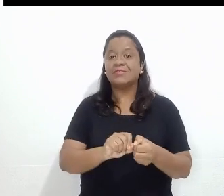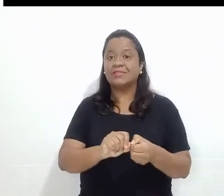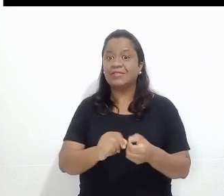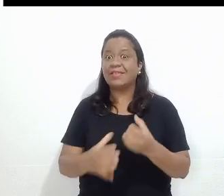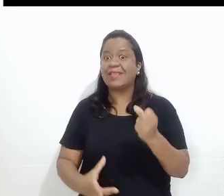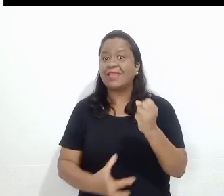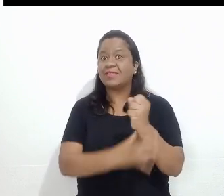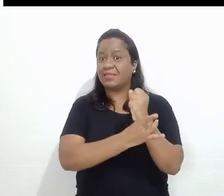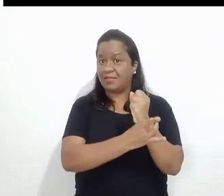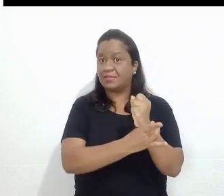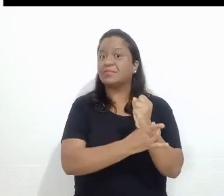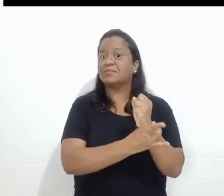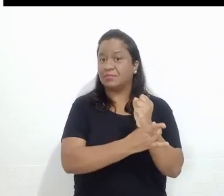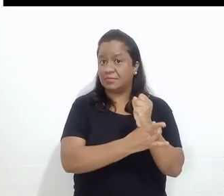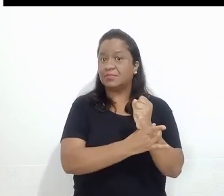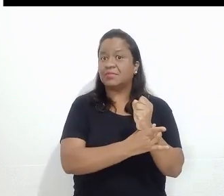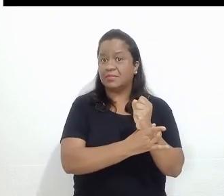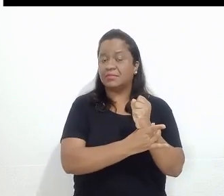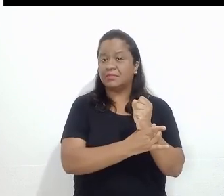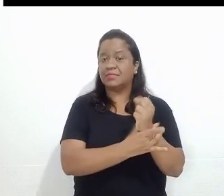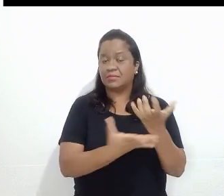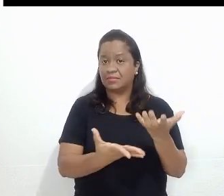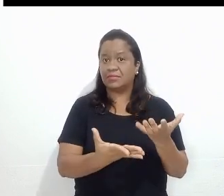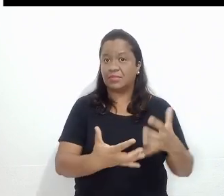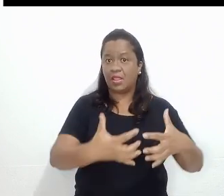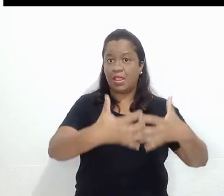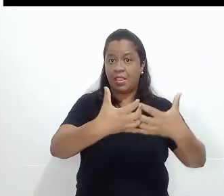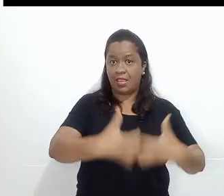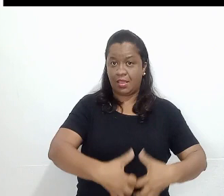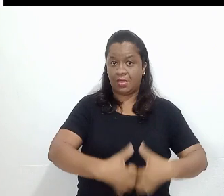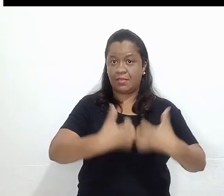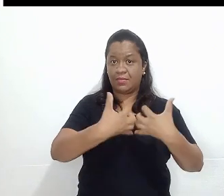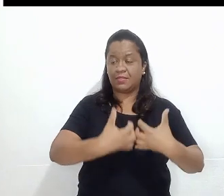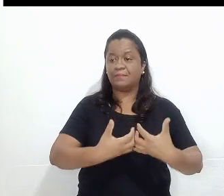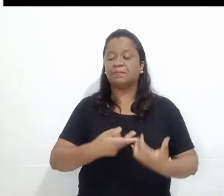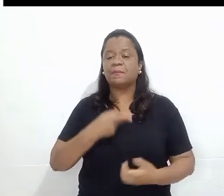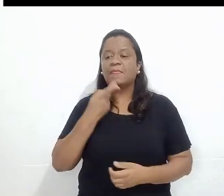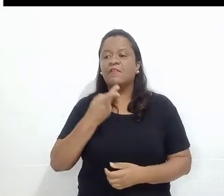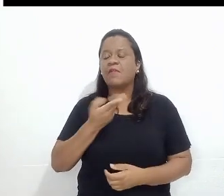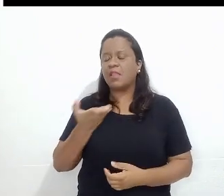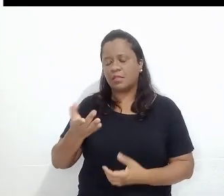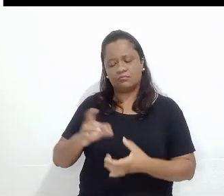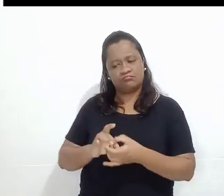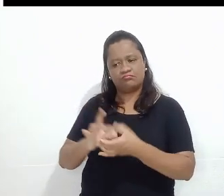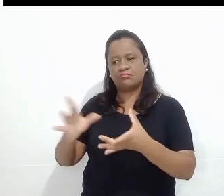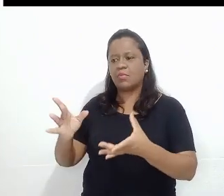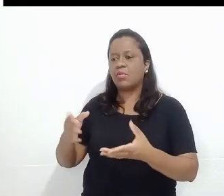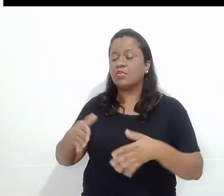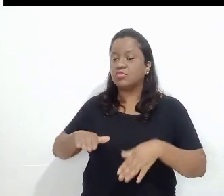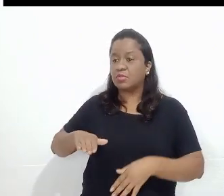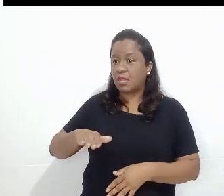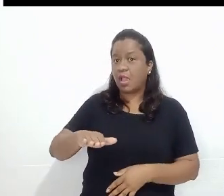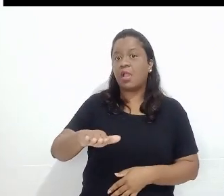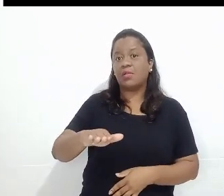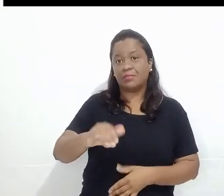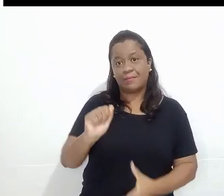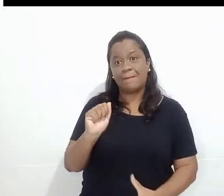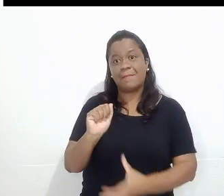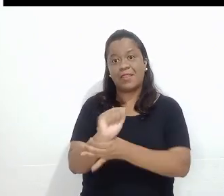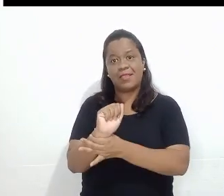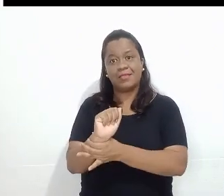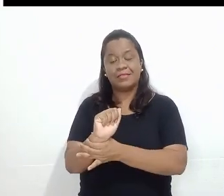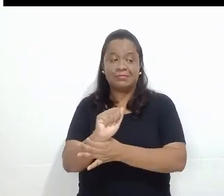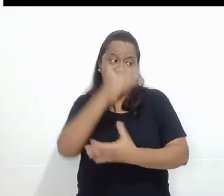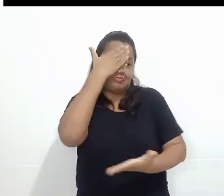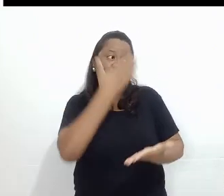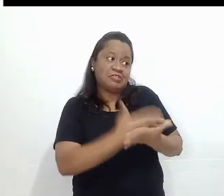segurança do seu equipamento. Ah, se o maquinista diz para você, pode ir com o carro que a câmera está bem presa, você acredita e vai